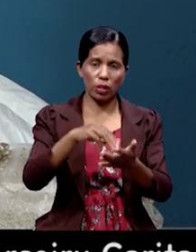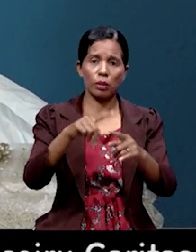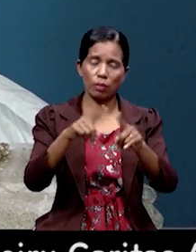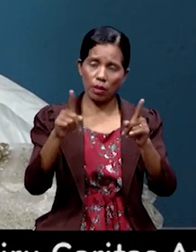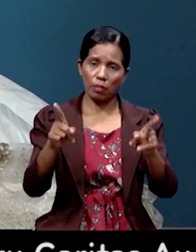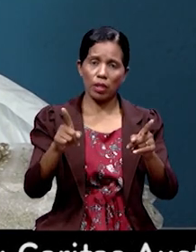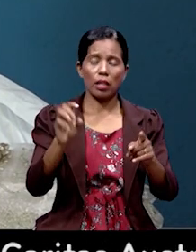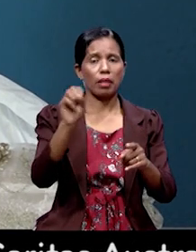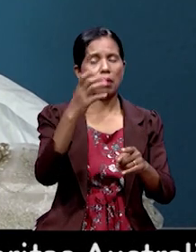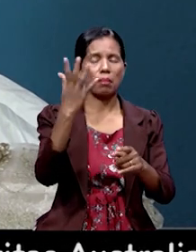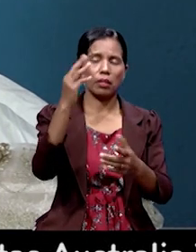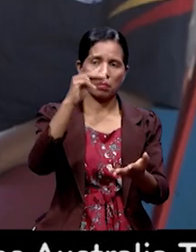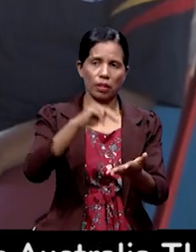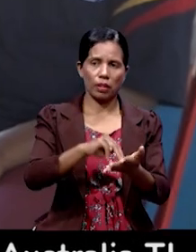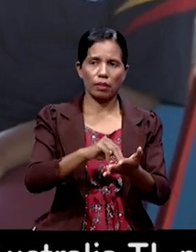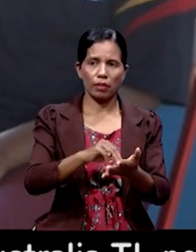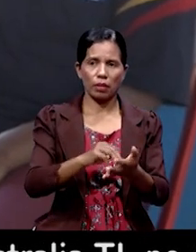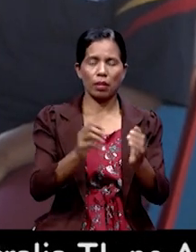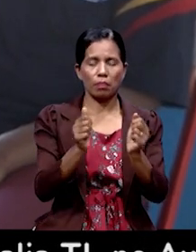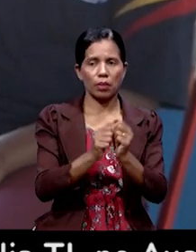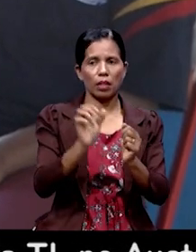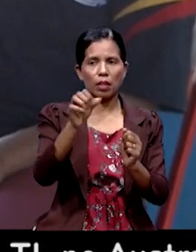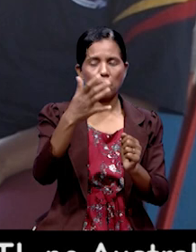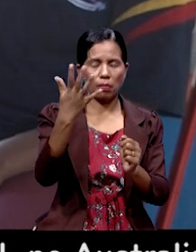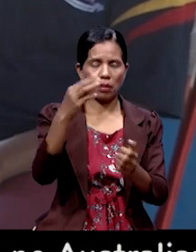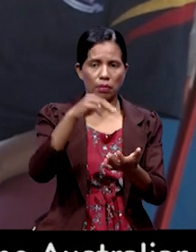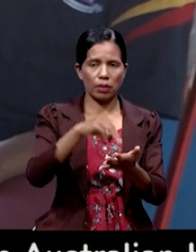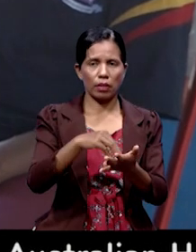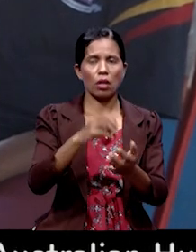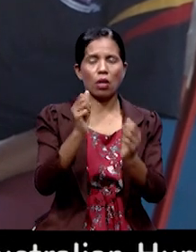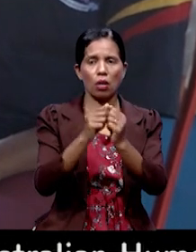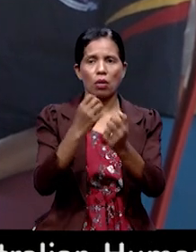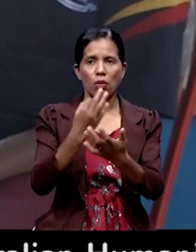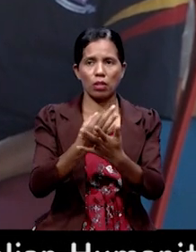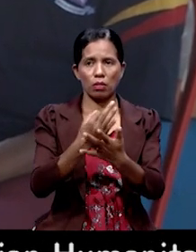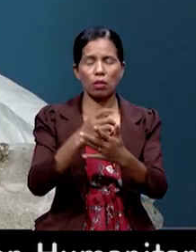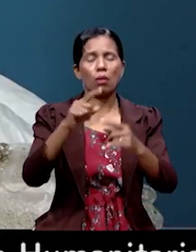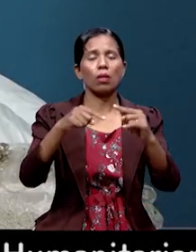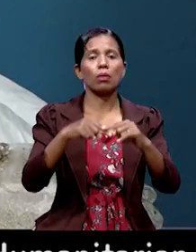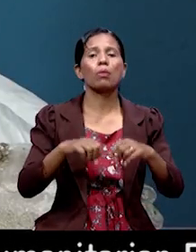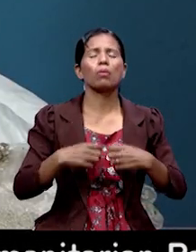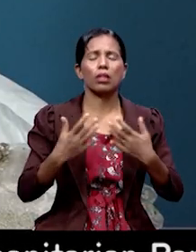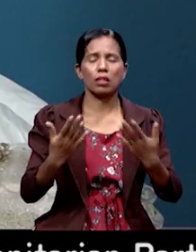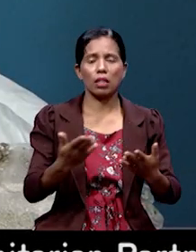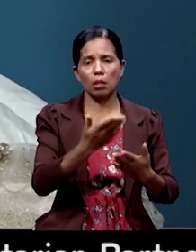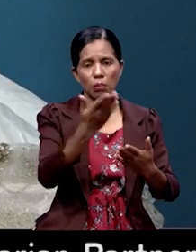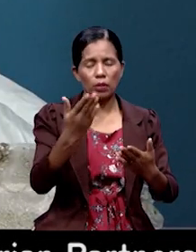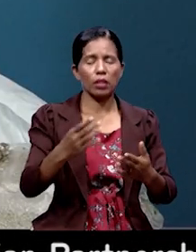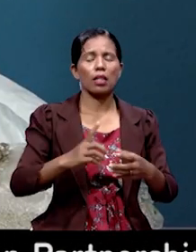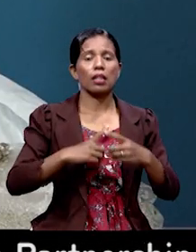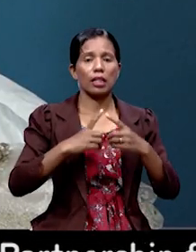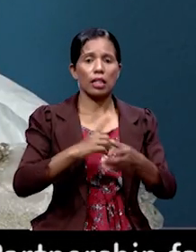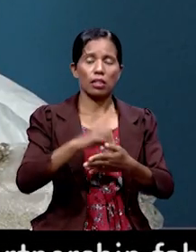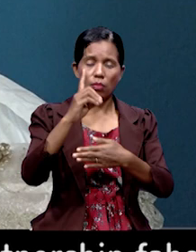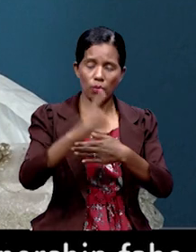remédio. Por volta de 15 milhões para Ataúro. Portanto, o orçamento é o ensaio da vossa que desenvolve, o posto de lenço e da